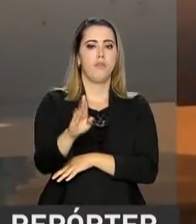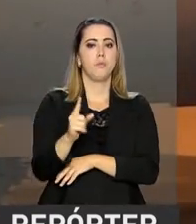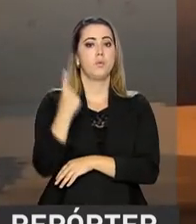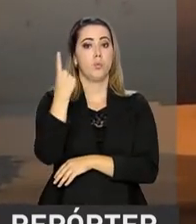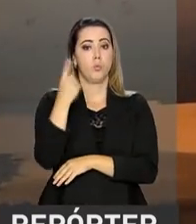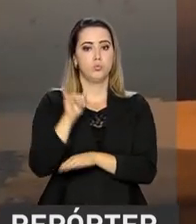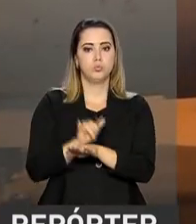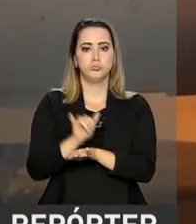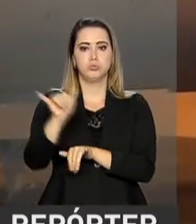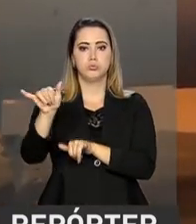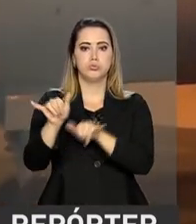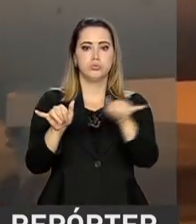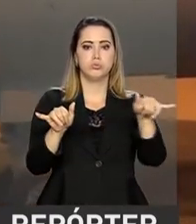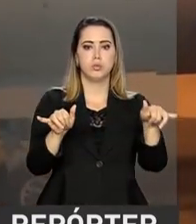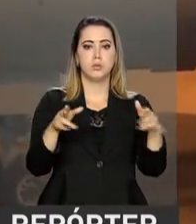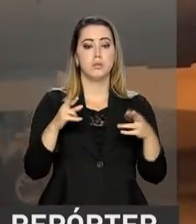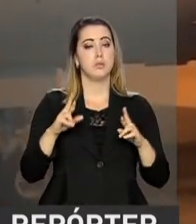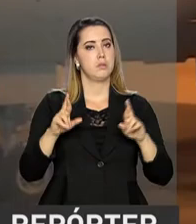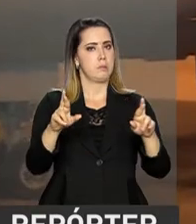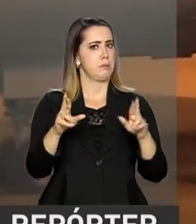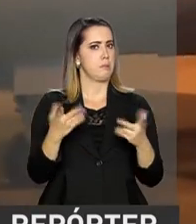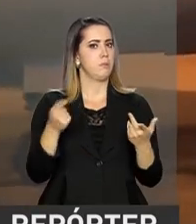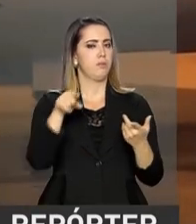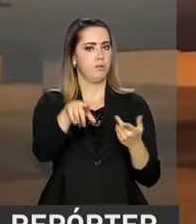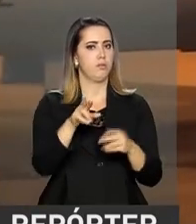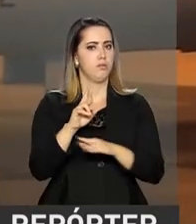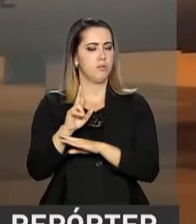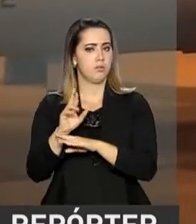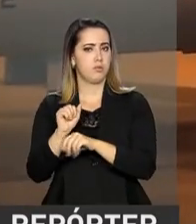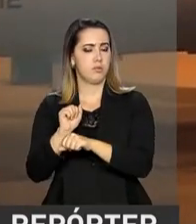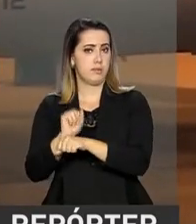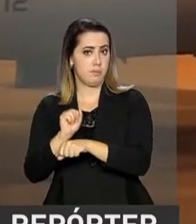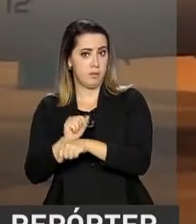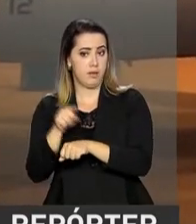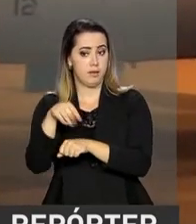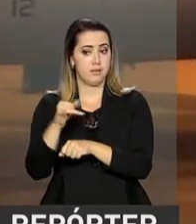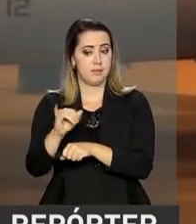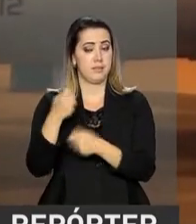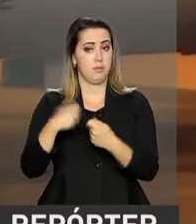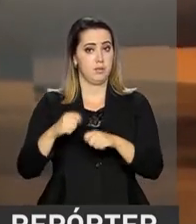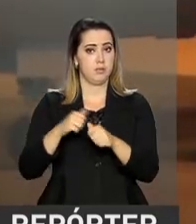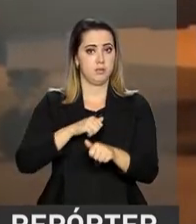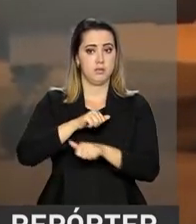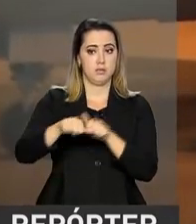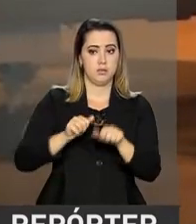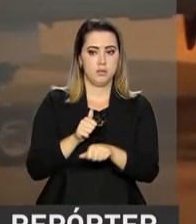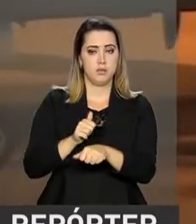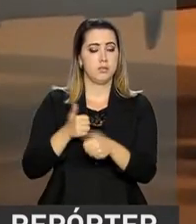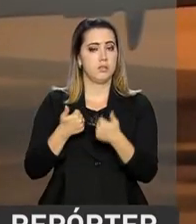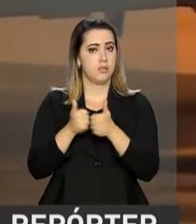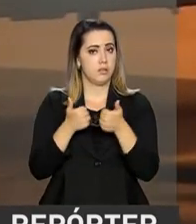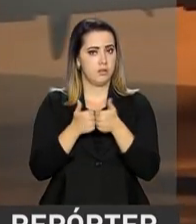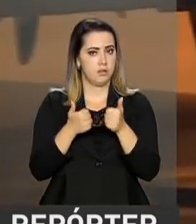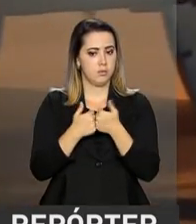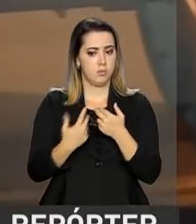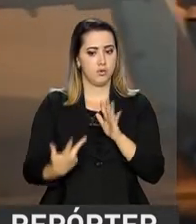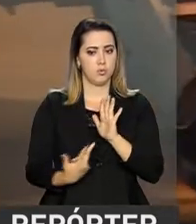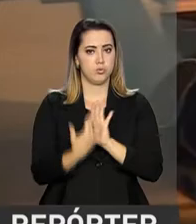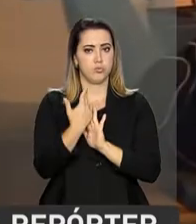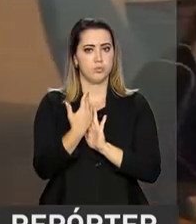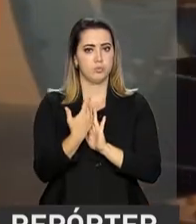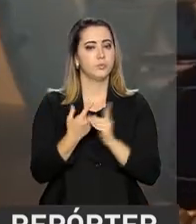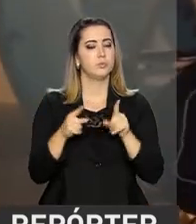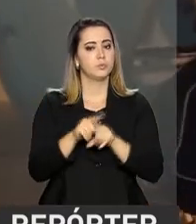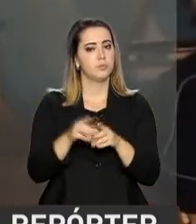menos uma aeronave em solo à disposição do governo federal para esse tipo de missão. Com a medida, o número de transporte